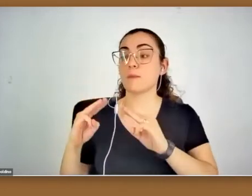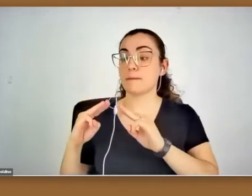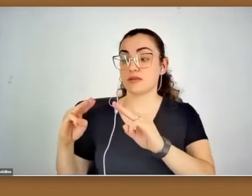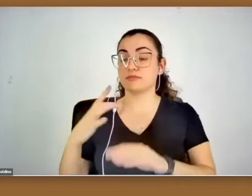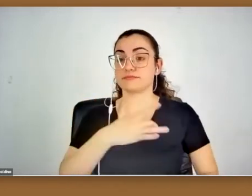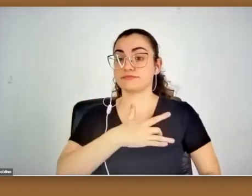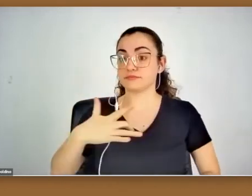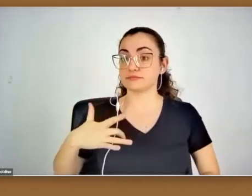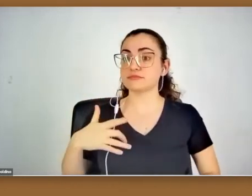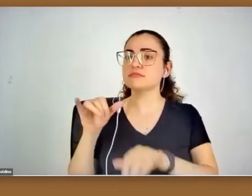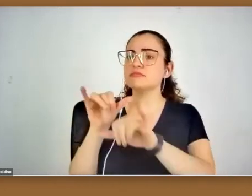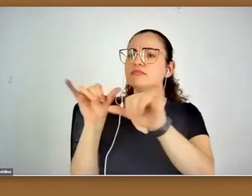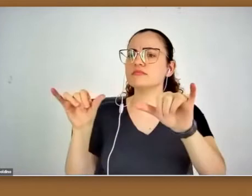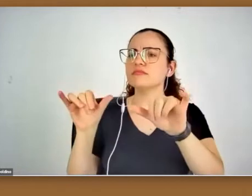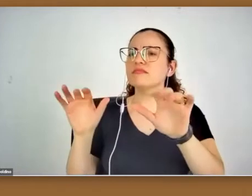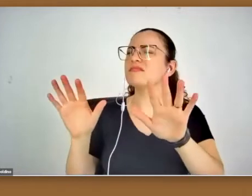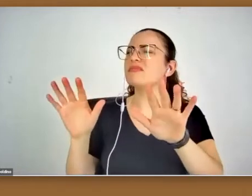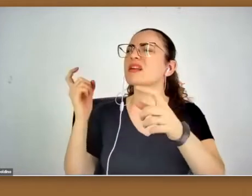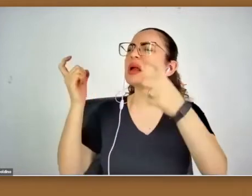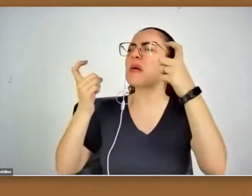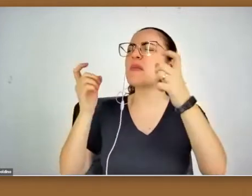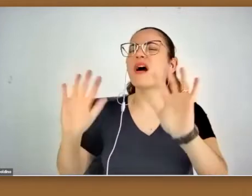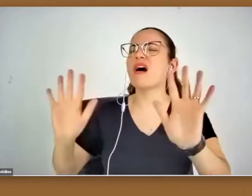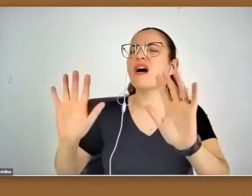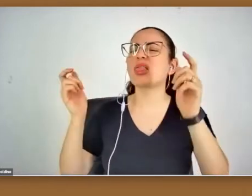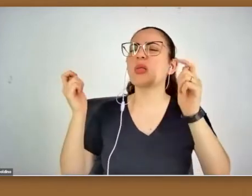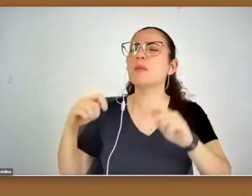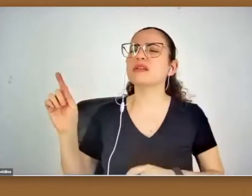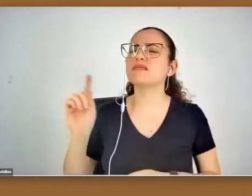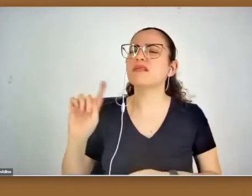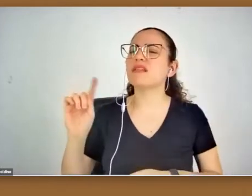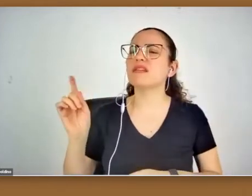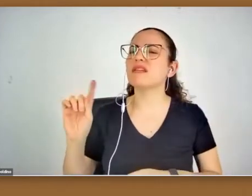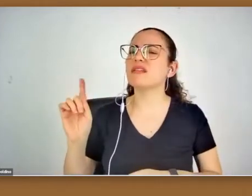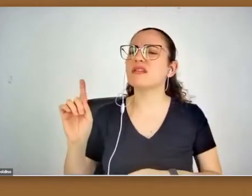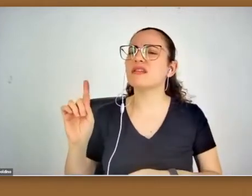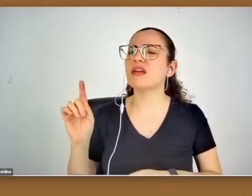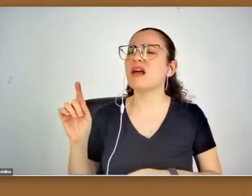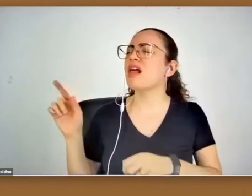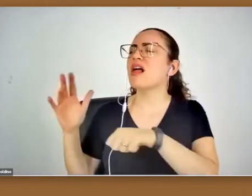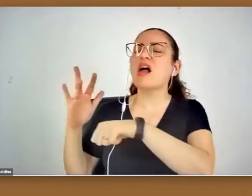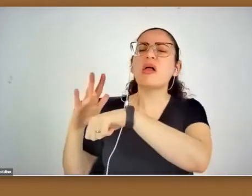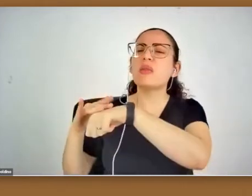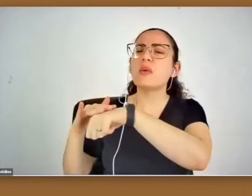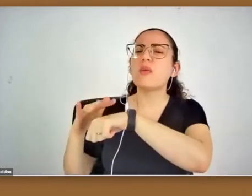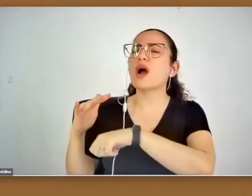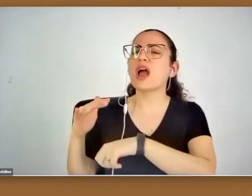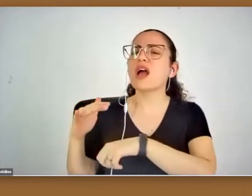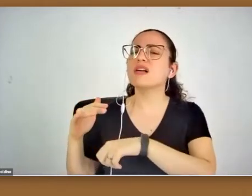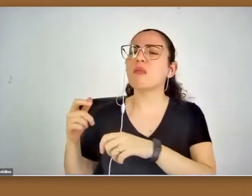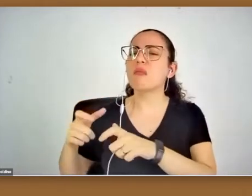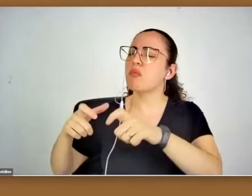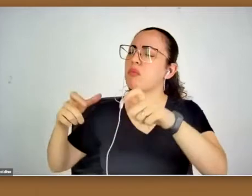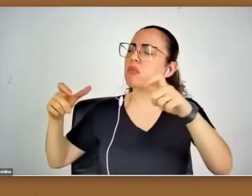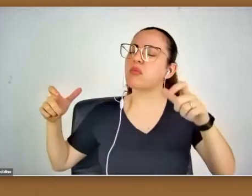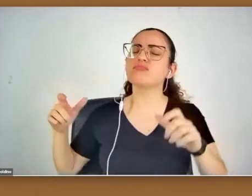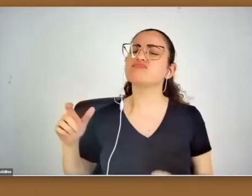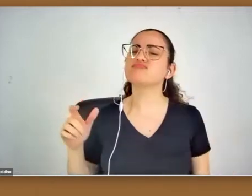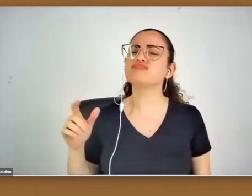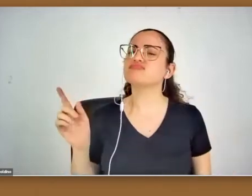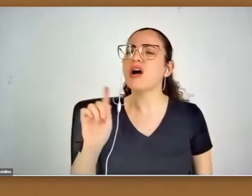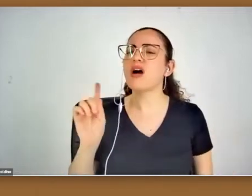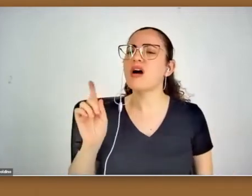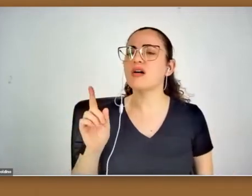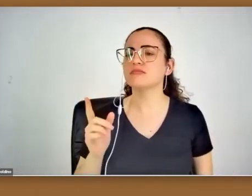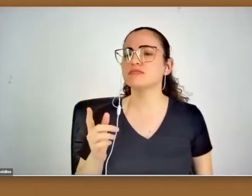uma doença que é autolimitada, ou seja, ela não tem uma evolução muito grande, você sente